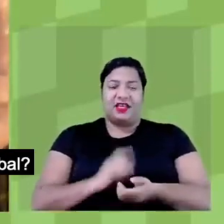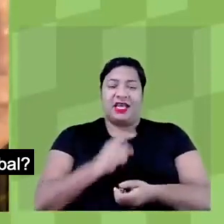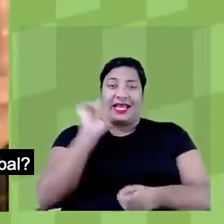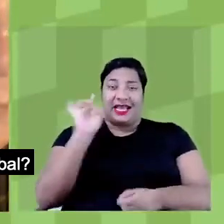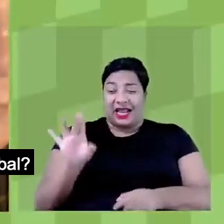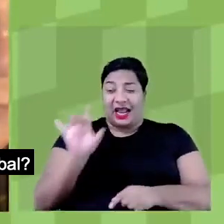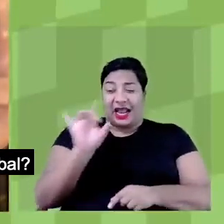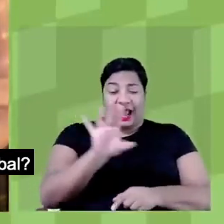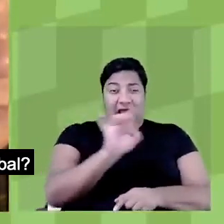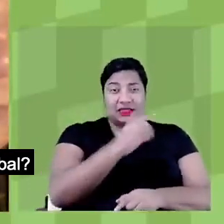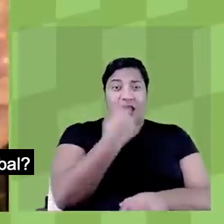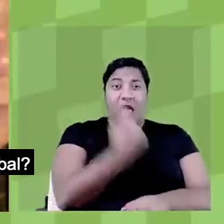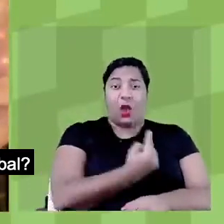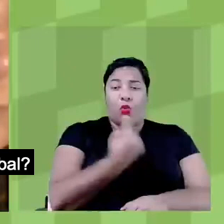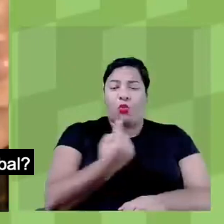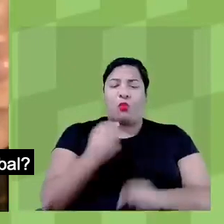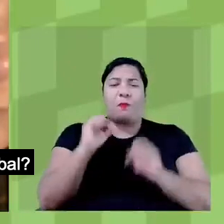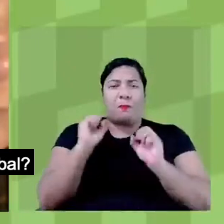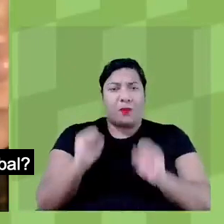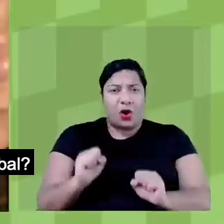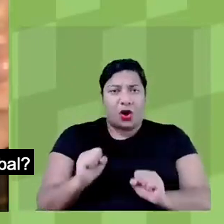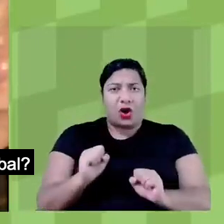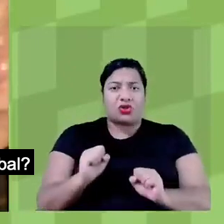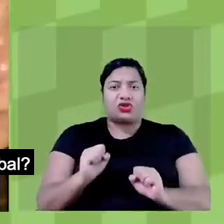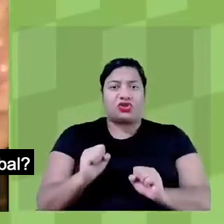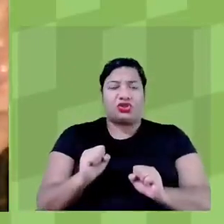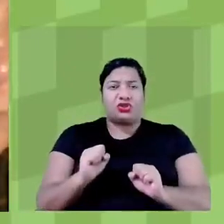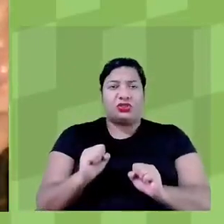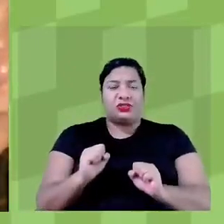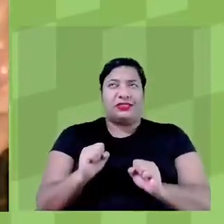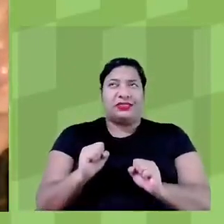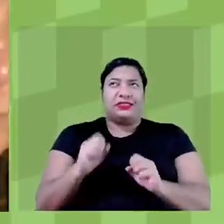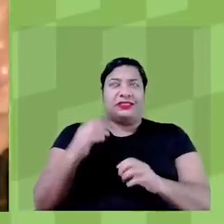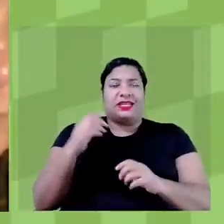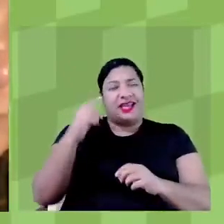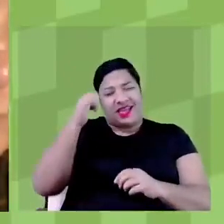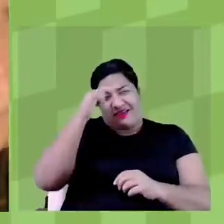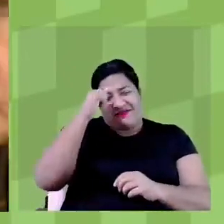individualmente para minimizar os efeitos do aquecimento global?